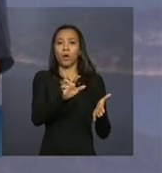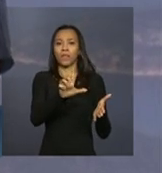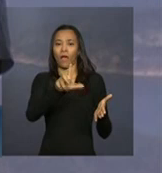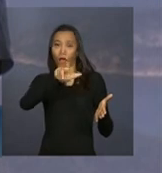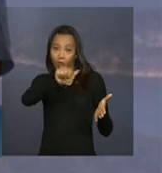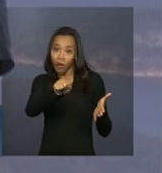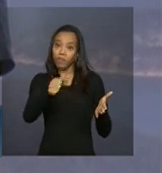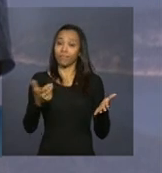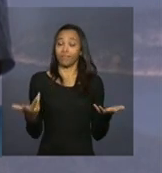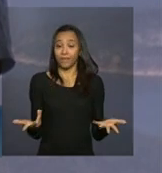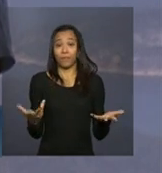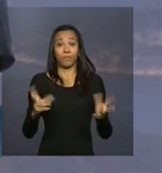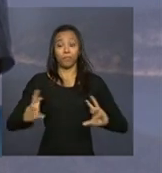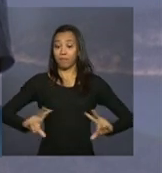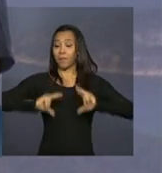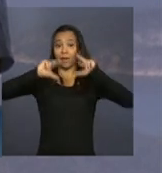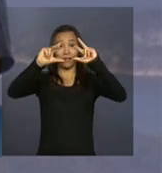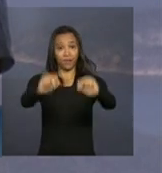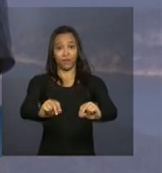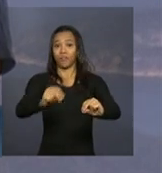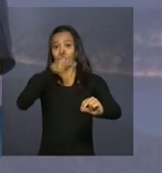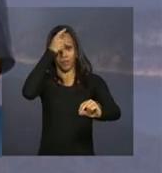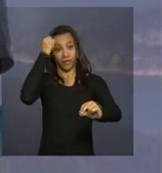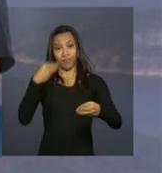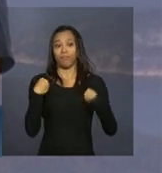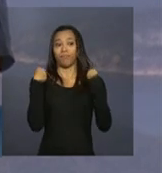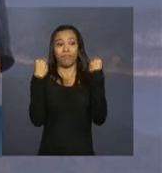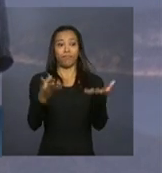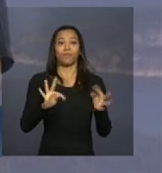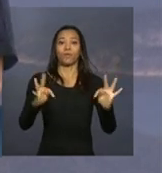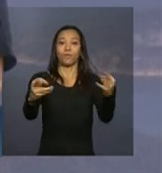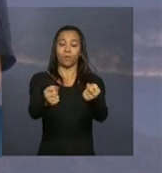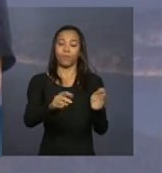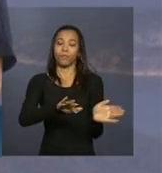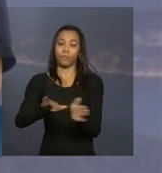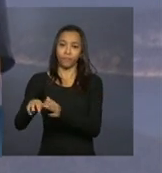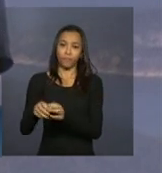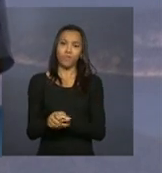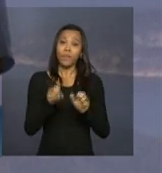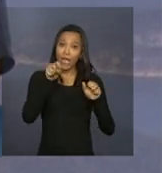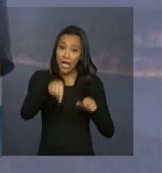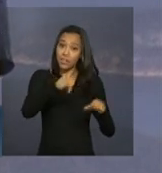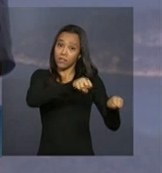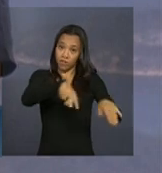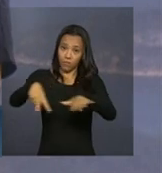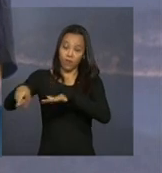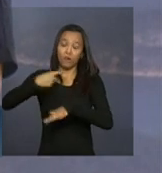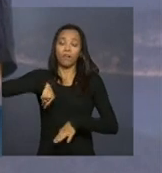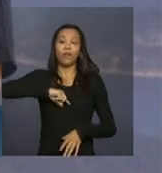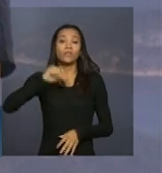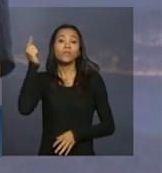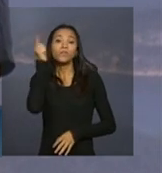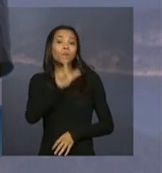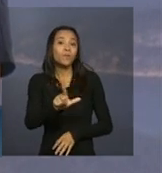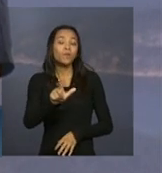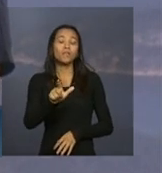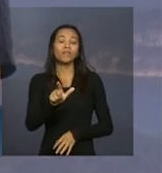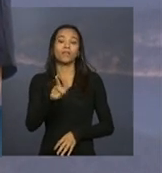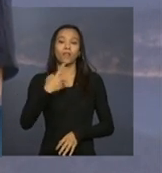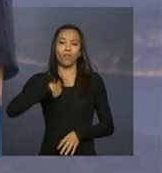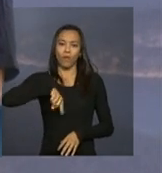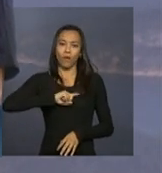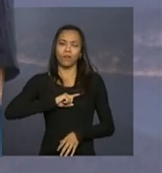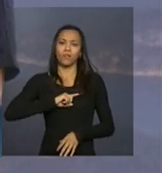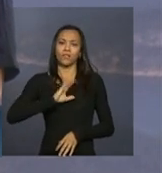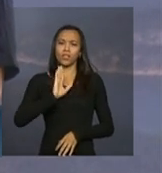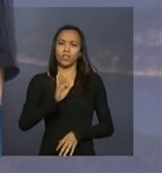para toda a cidade hoje. Presidente, essa semana nós tivemos uma conquista. A gente chegou com um